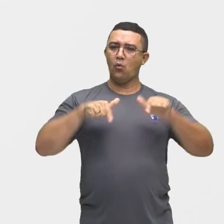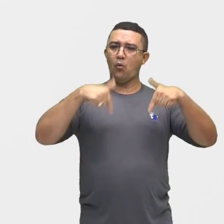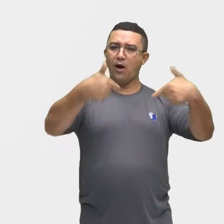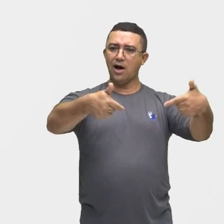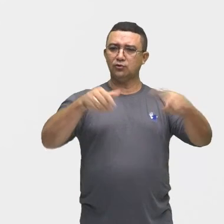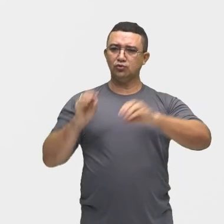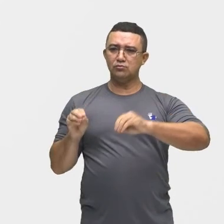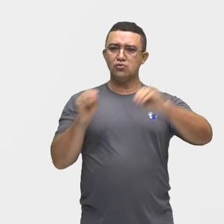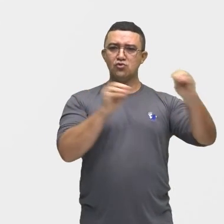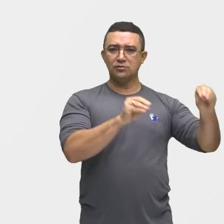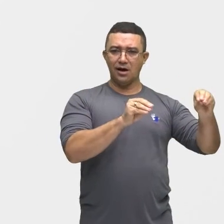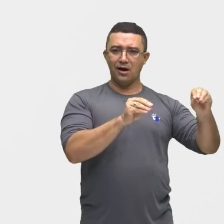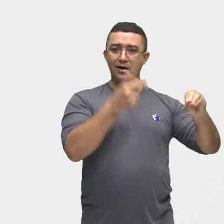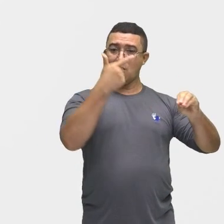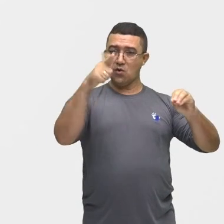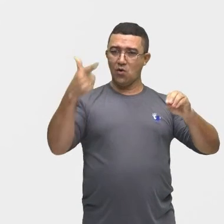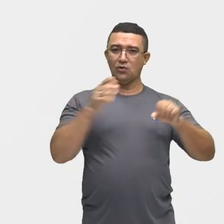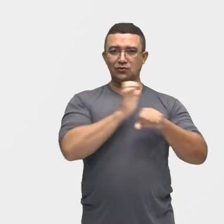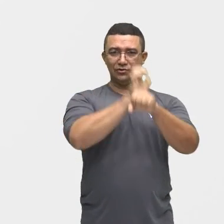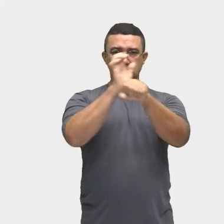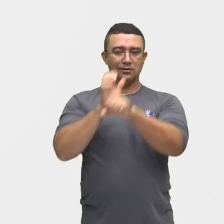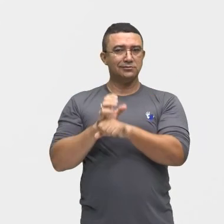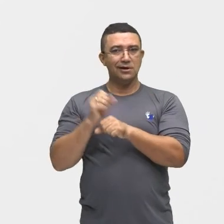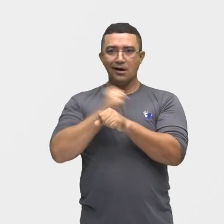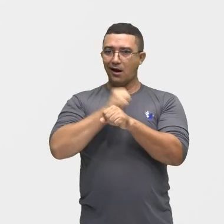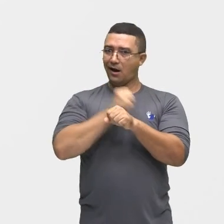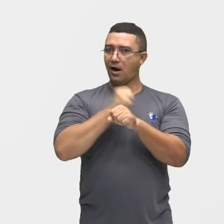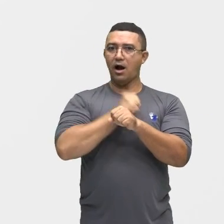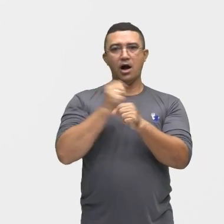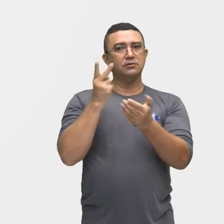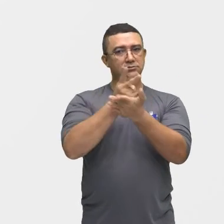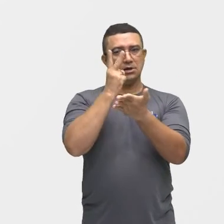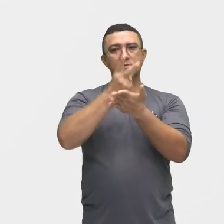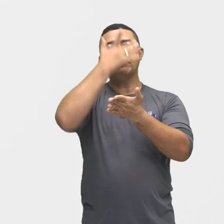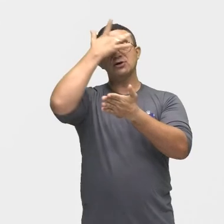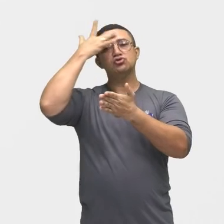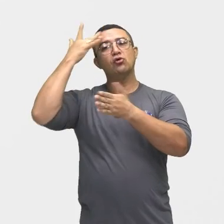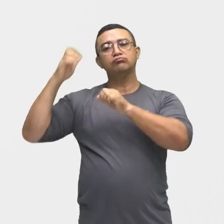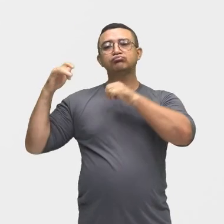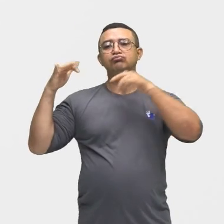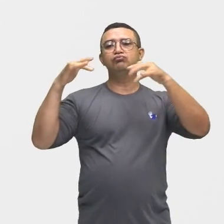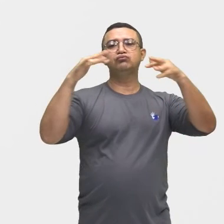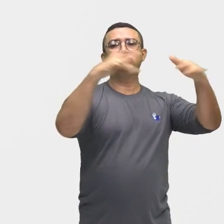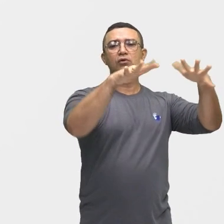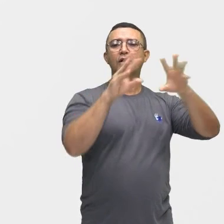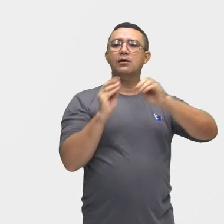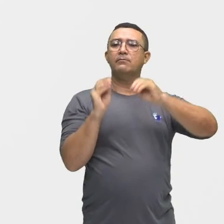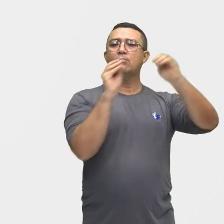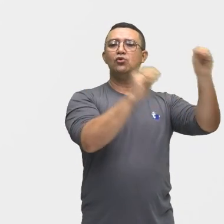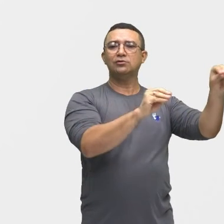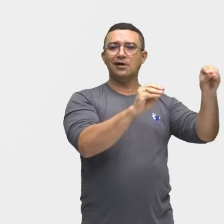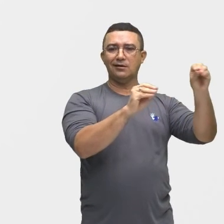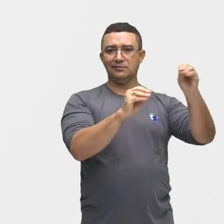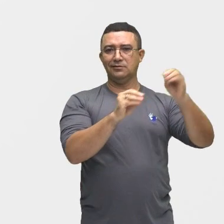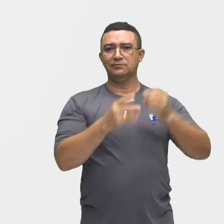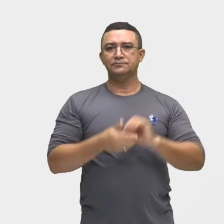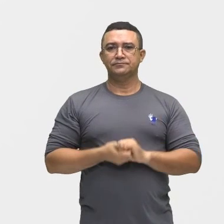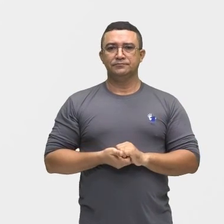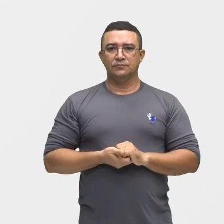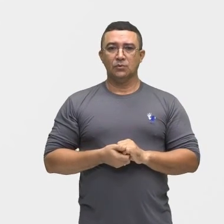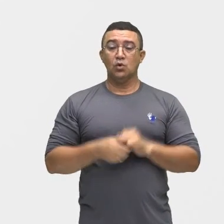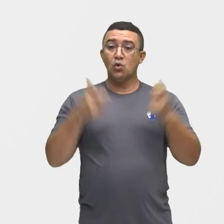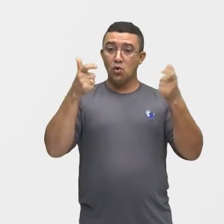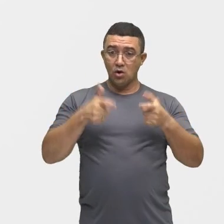de migrar, que ele é realizado aí há milhares de anos, sendo caracterizado por uma forma de mobilidade espacial, né,